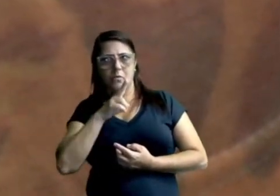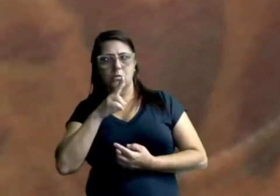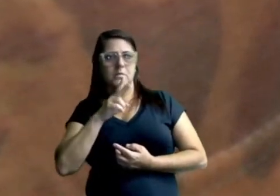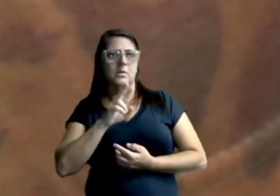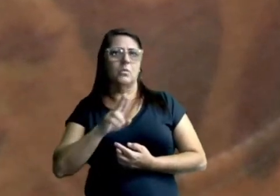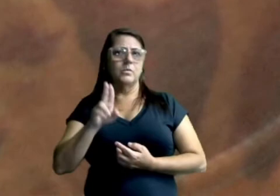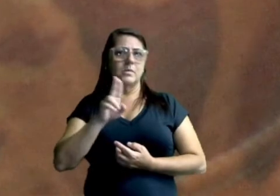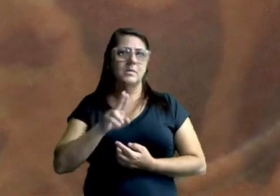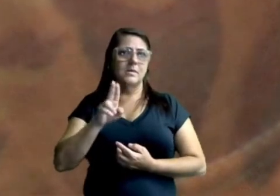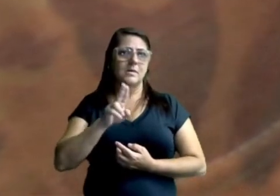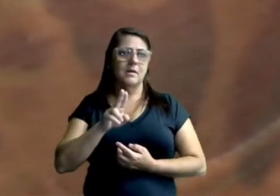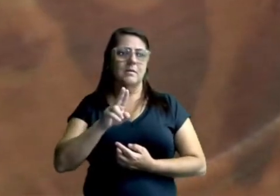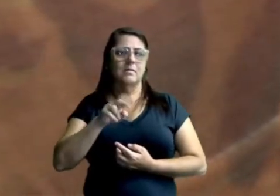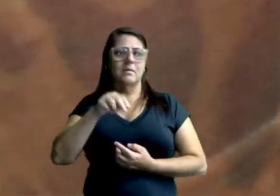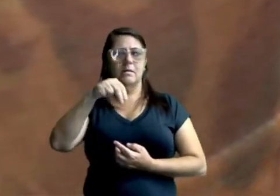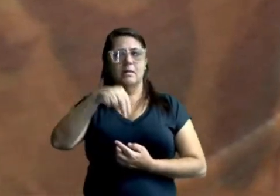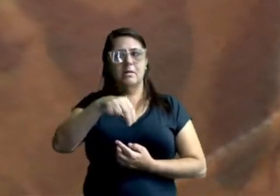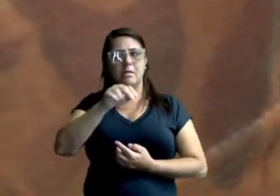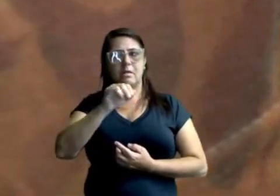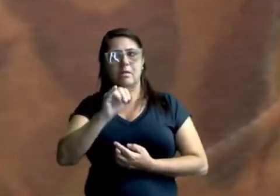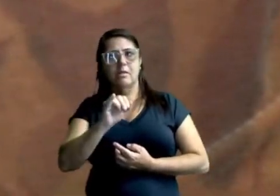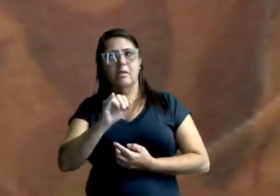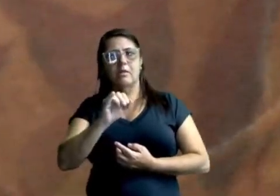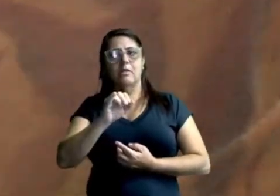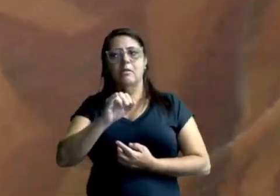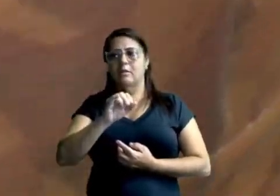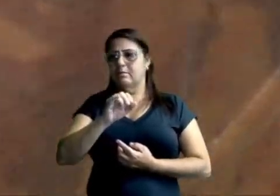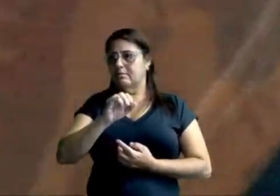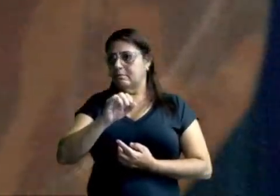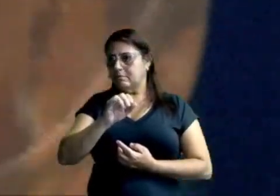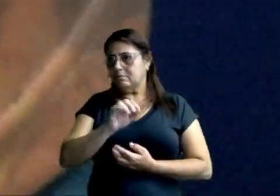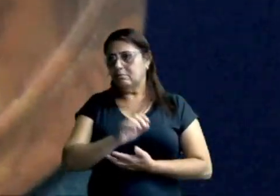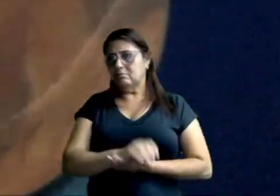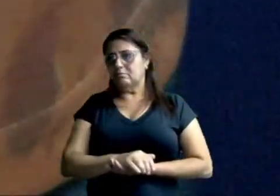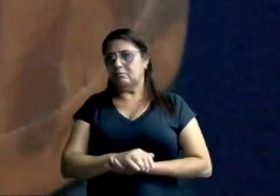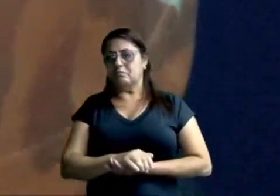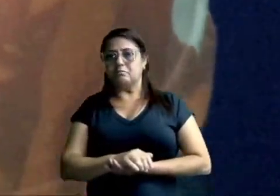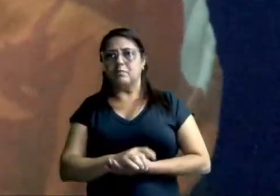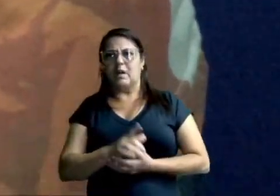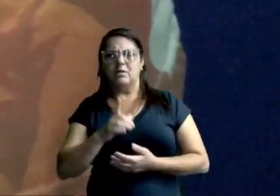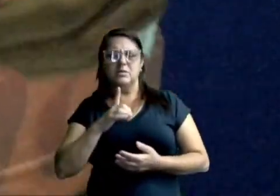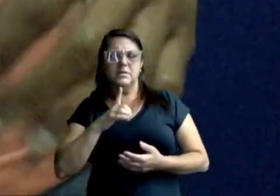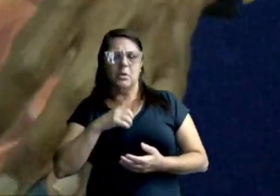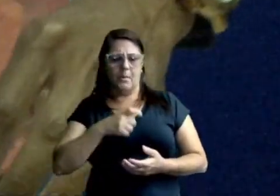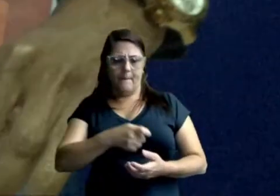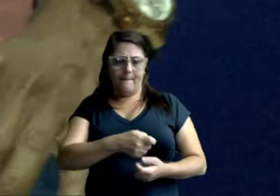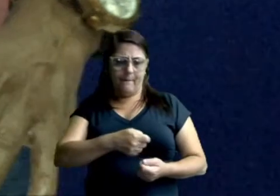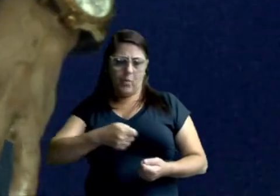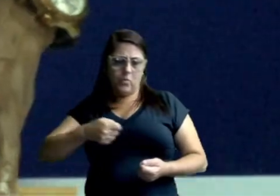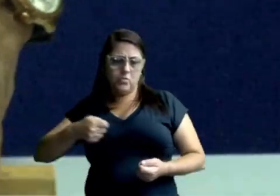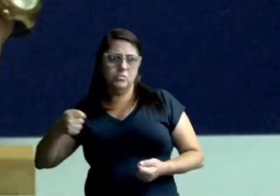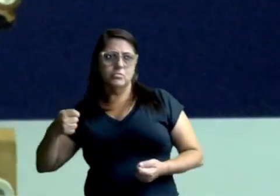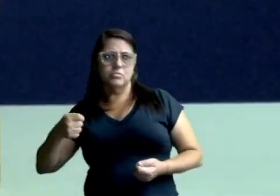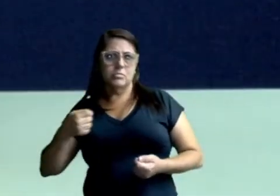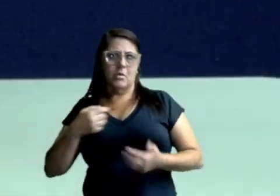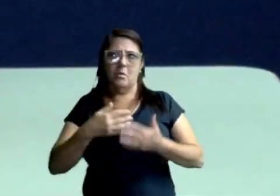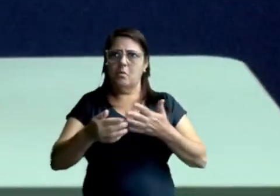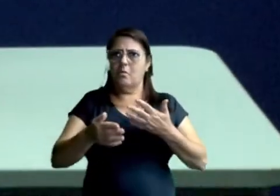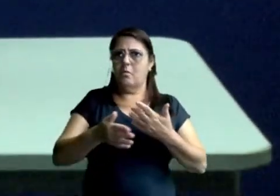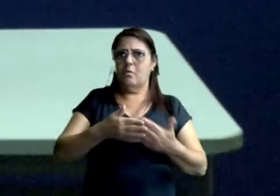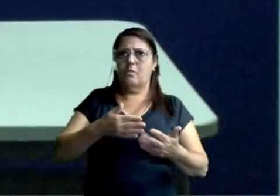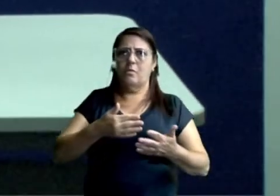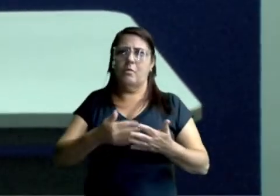força, tá beleza? Em Newton. Ok? Então, se eu puxar qualquer objeto com